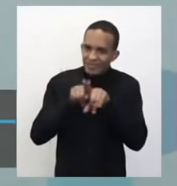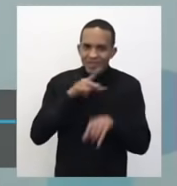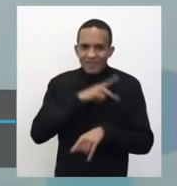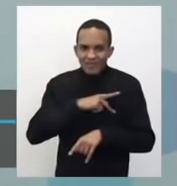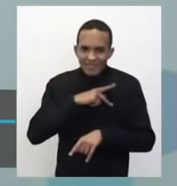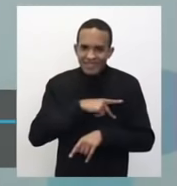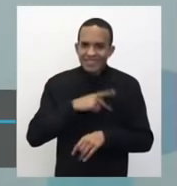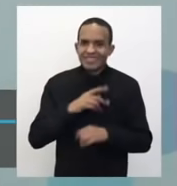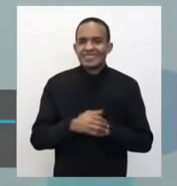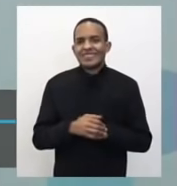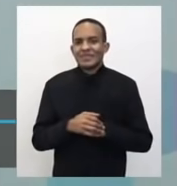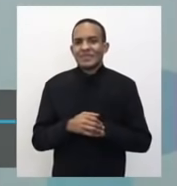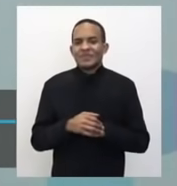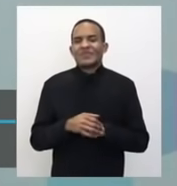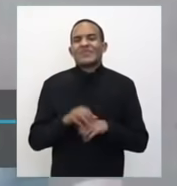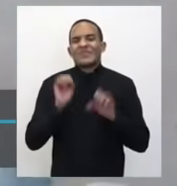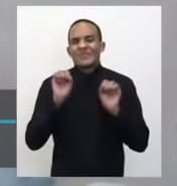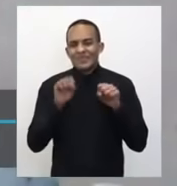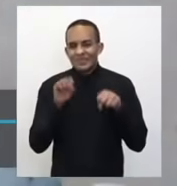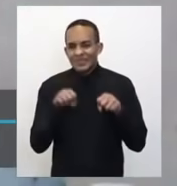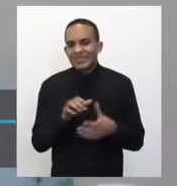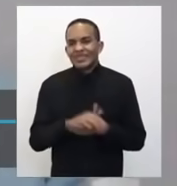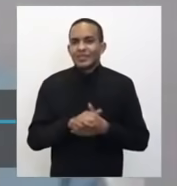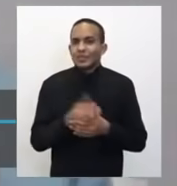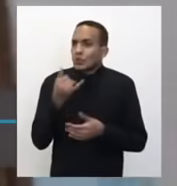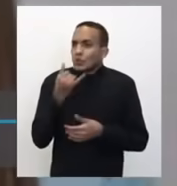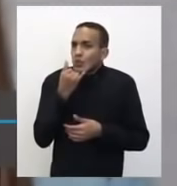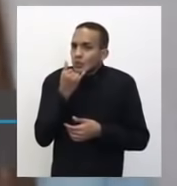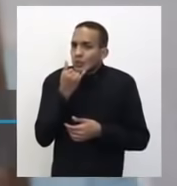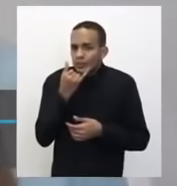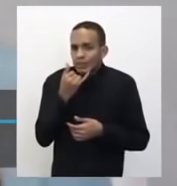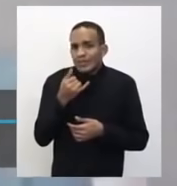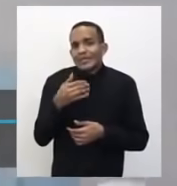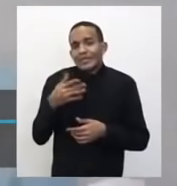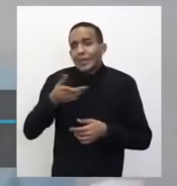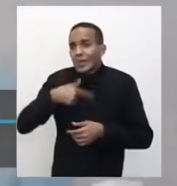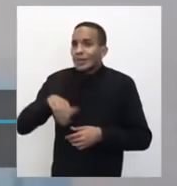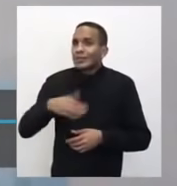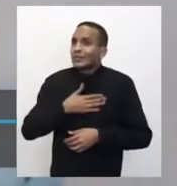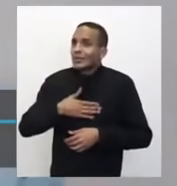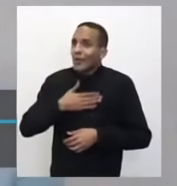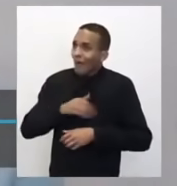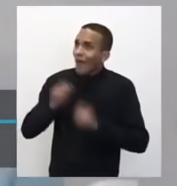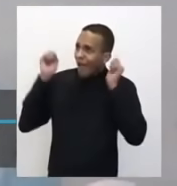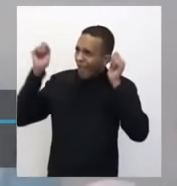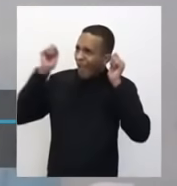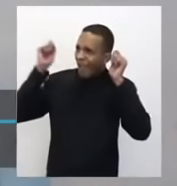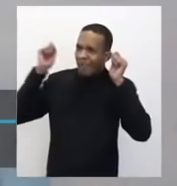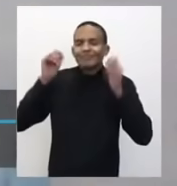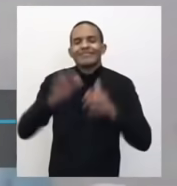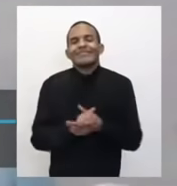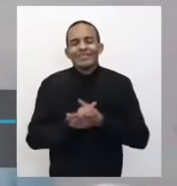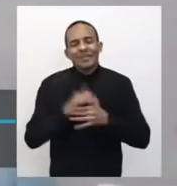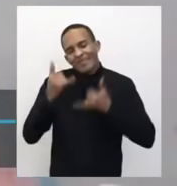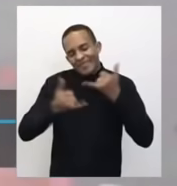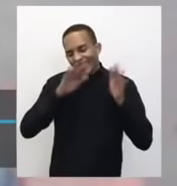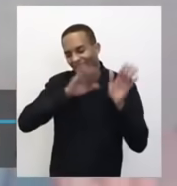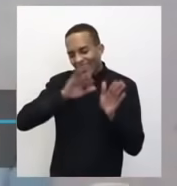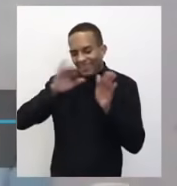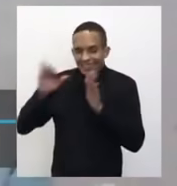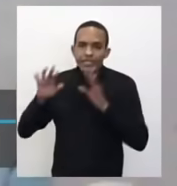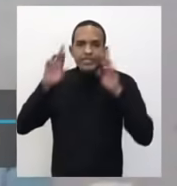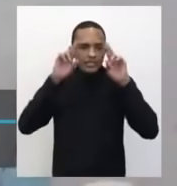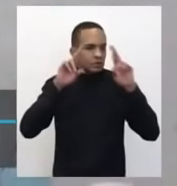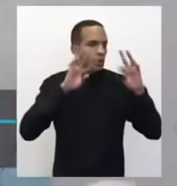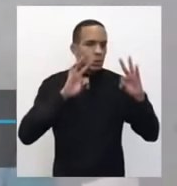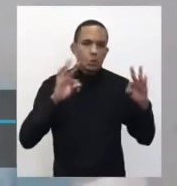palmeirense. Aí, gente, desculpa, a gente sabe torcer, né? Brincadeiras à parte. Brincadeiras à parte, a gente respeita